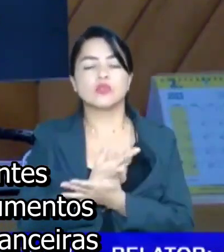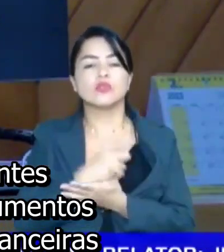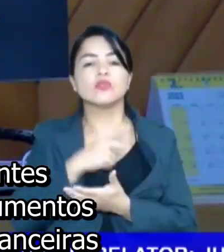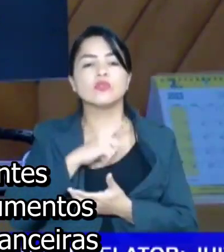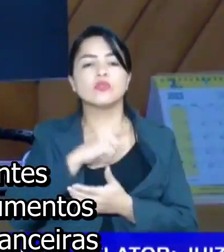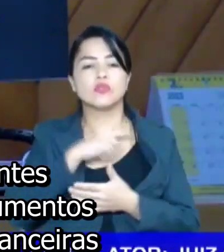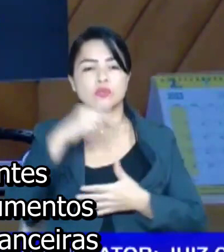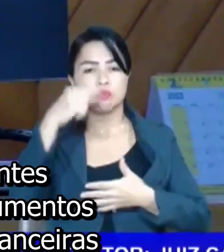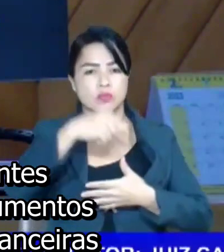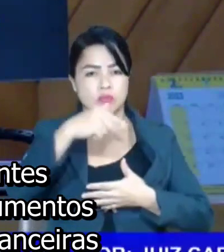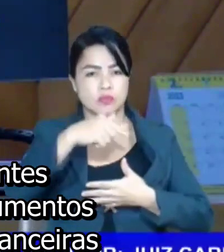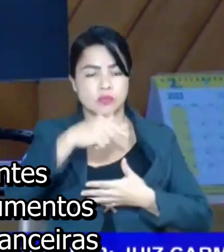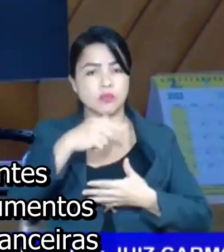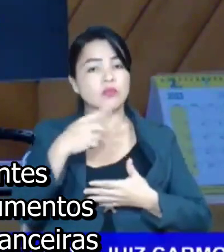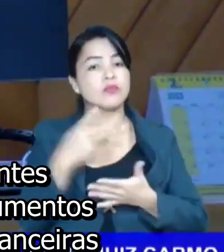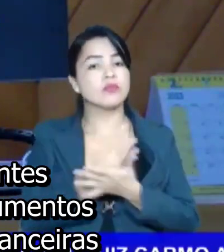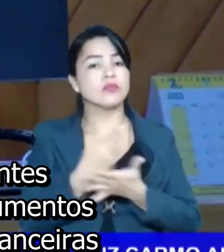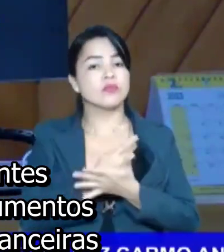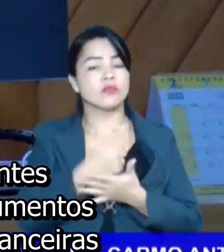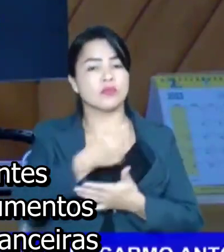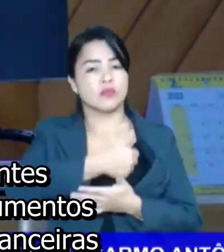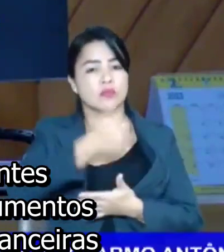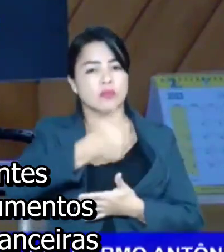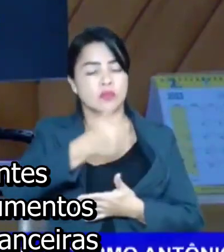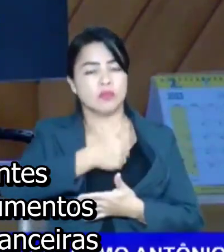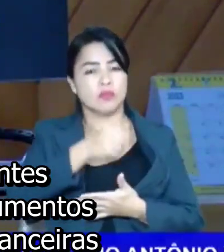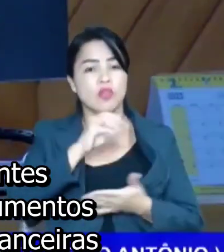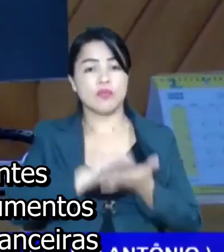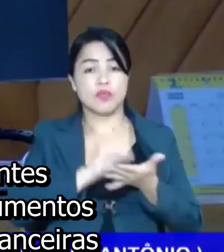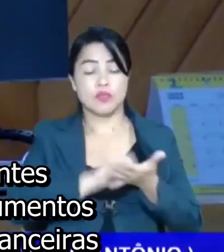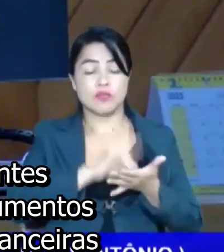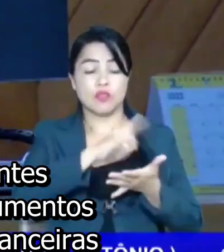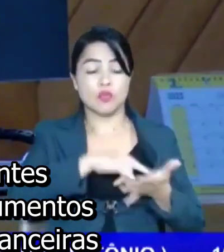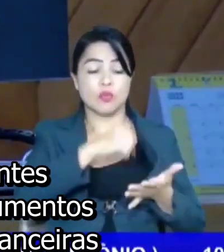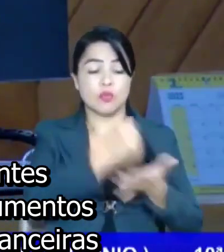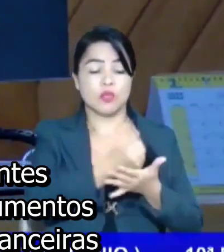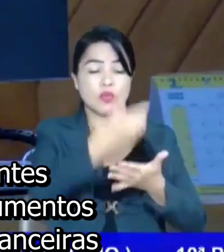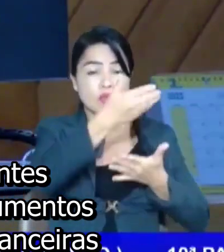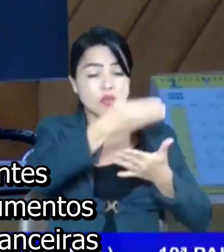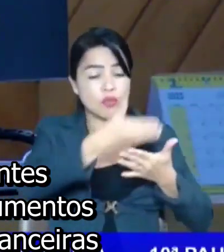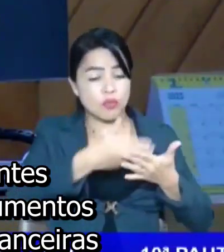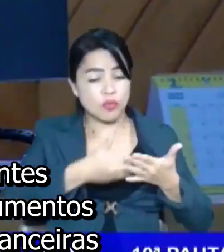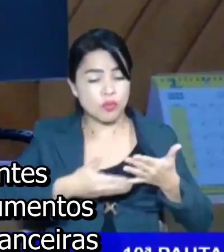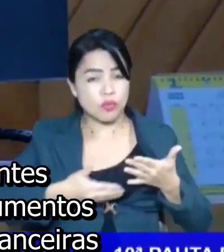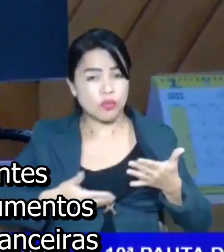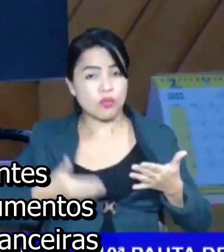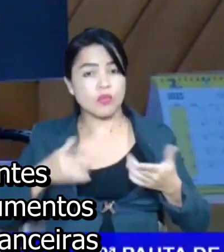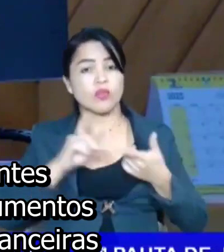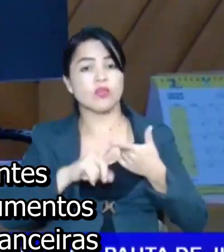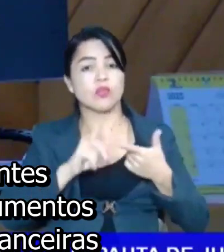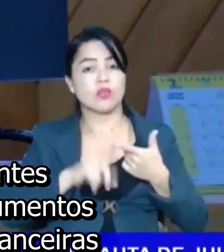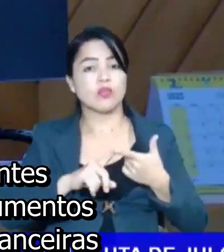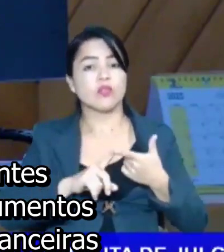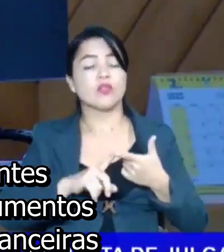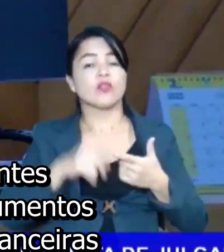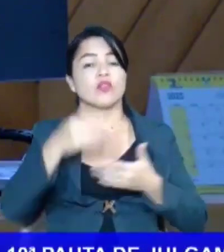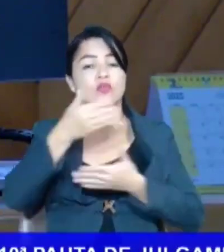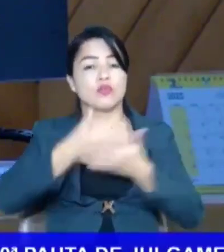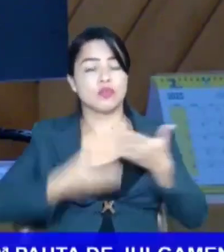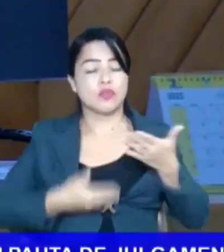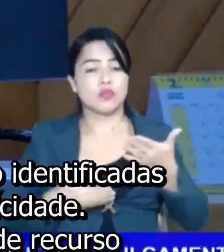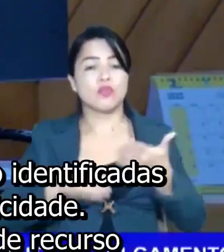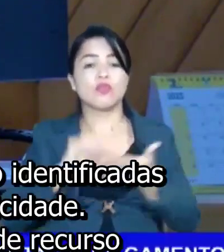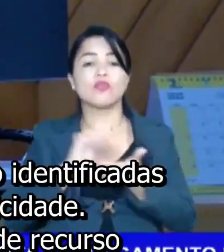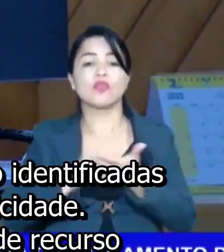irregularidades. Primeira delas, a ausência de documentos fiscais, comprovante de recolhimento de sobras